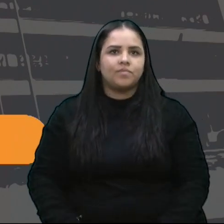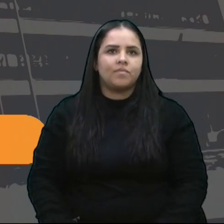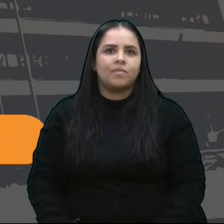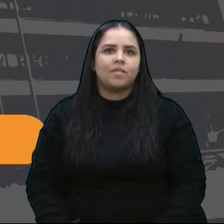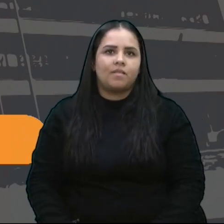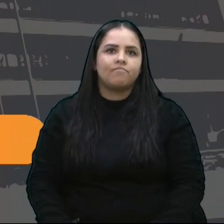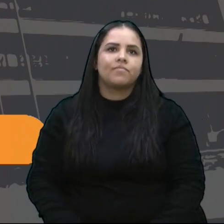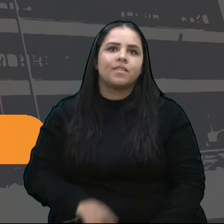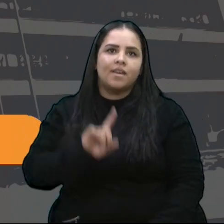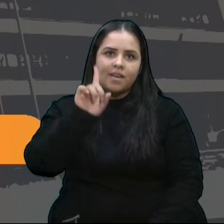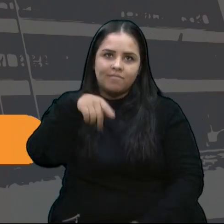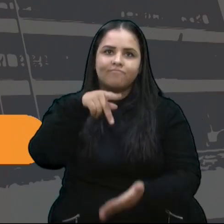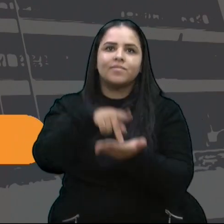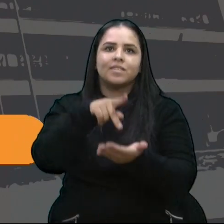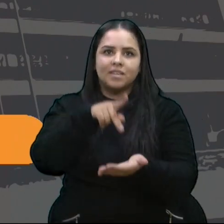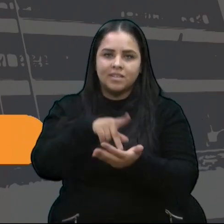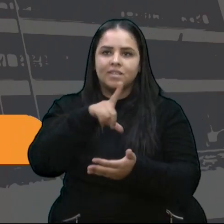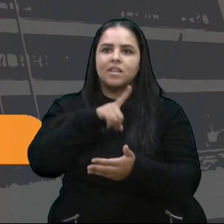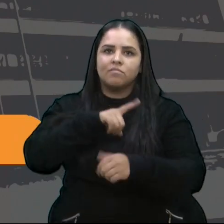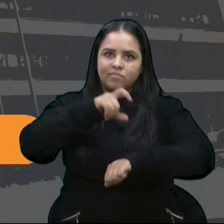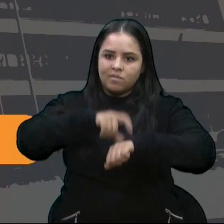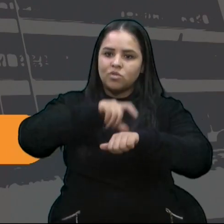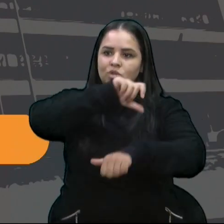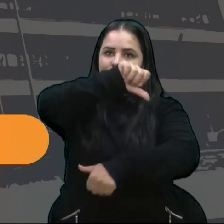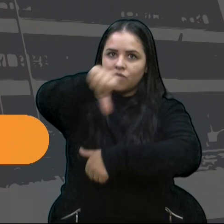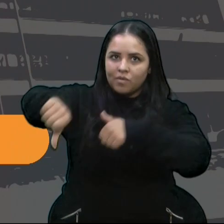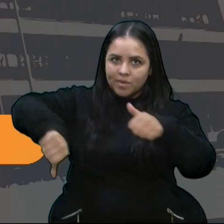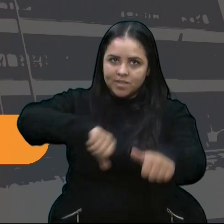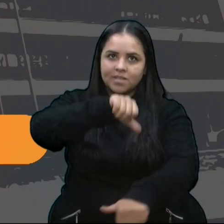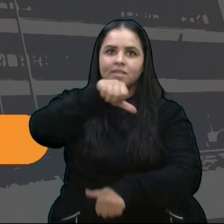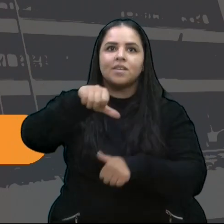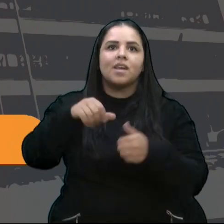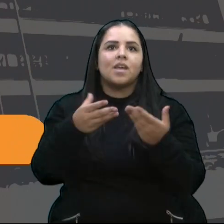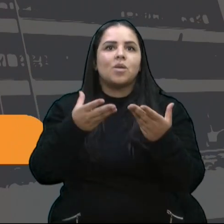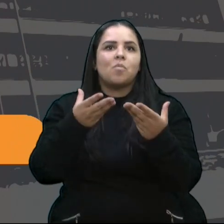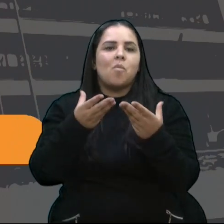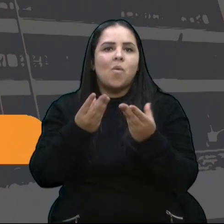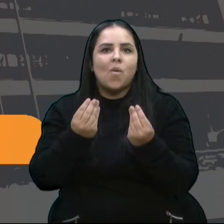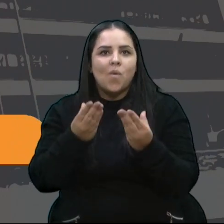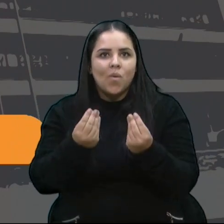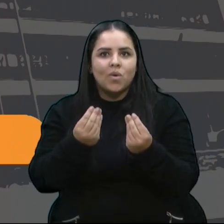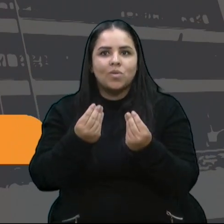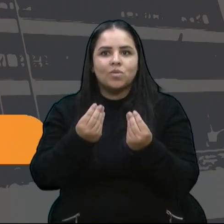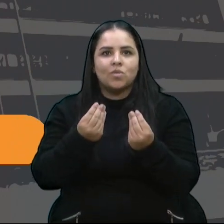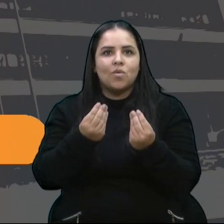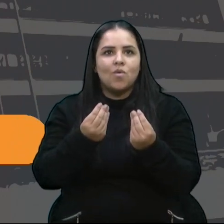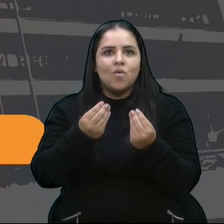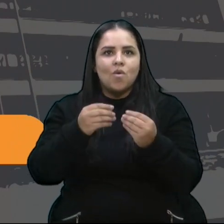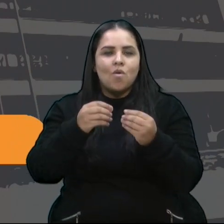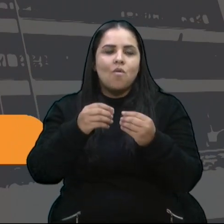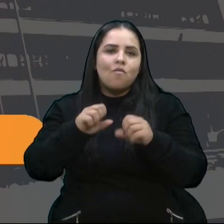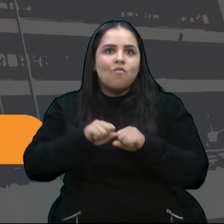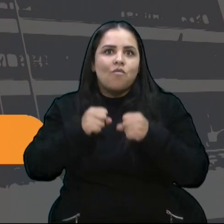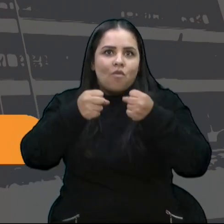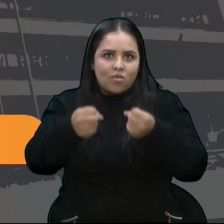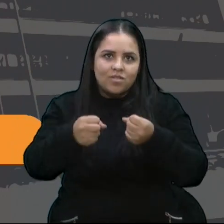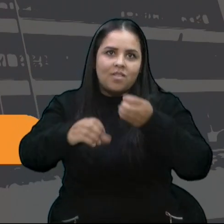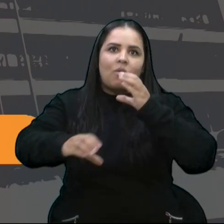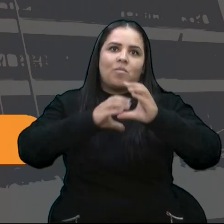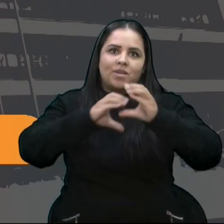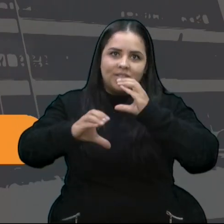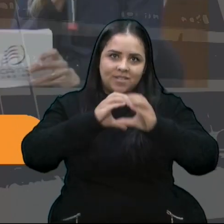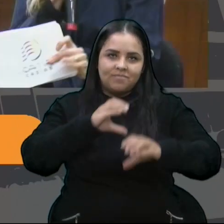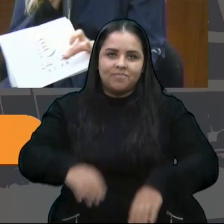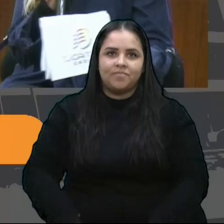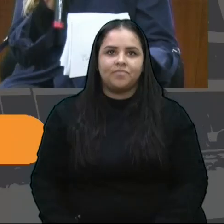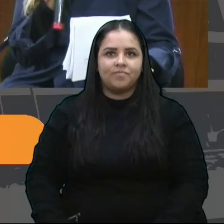realmente, a gente tem um período de transformação aí e de muito atuante que a gente precisou, né, da comunicação.